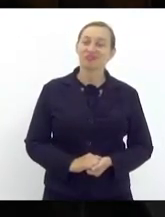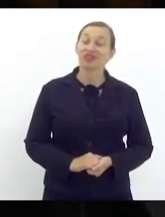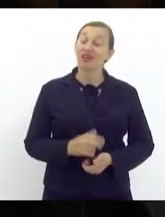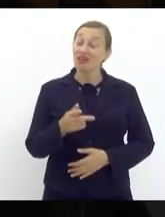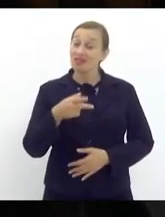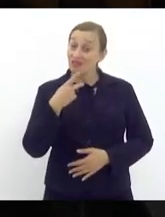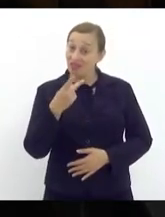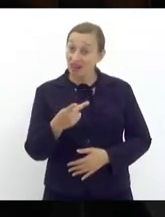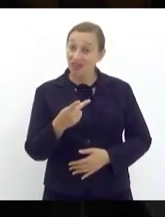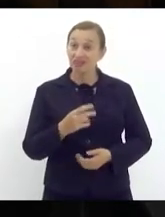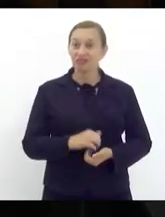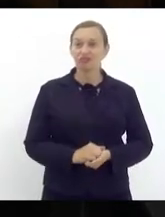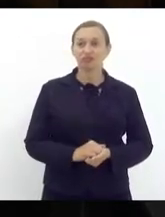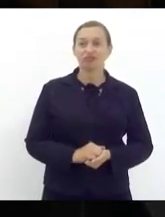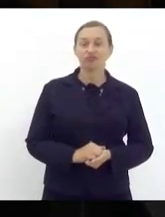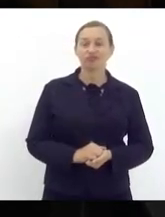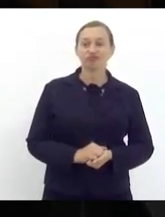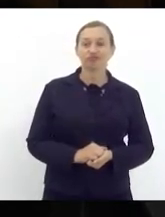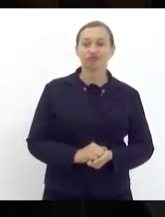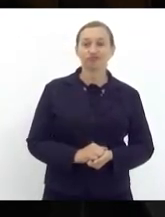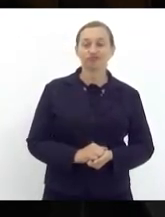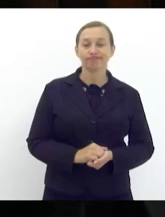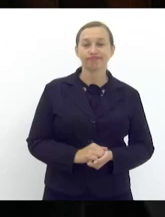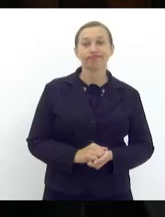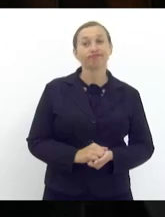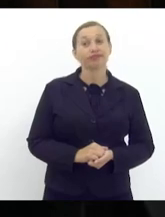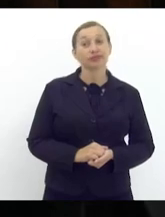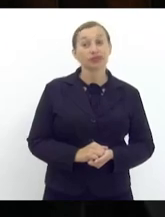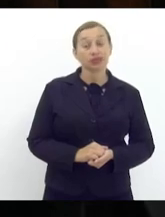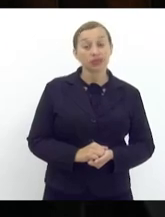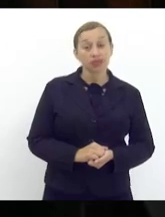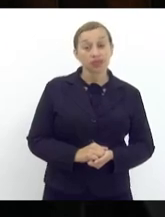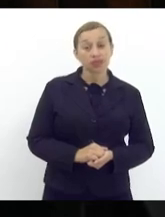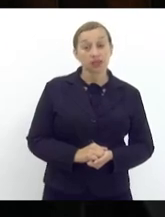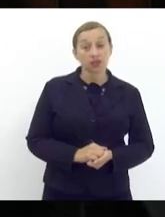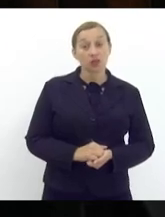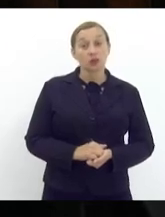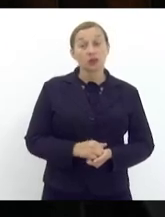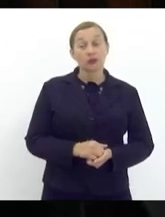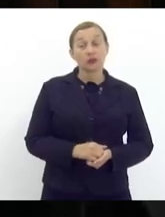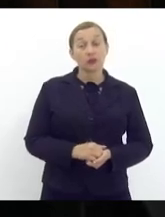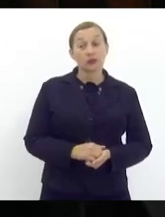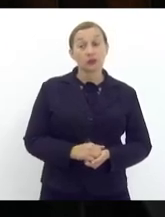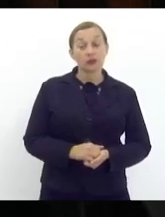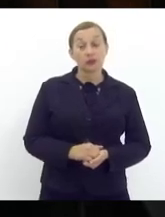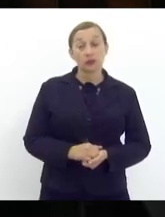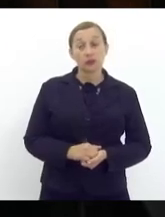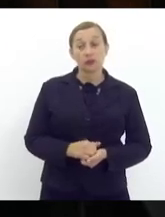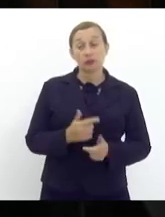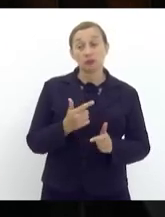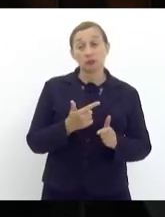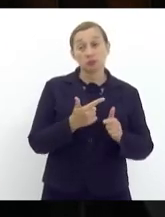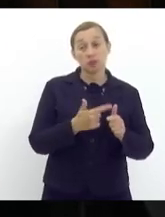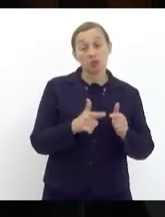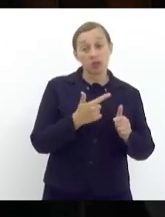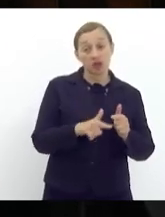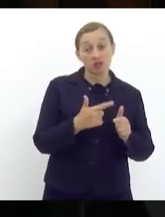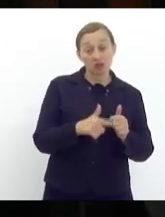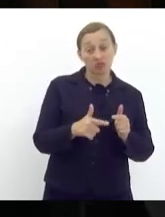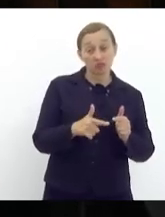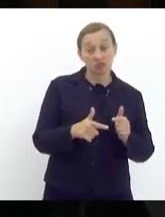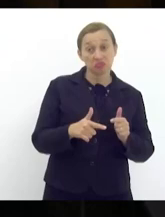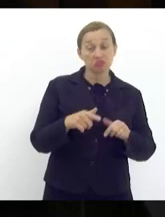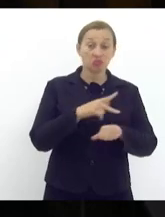falar sobre o caos que está virando o nosso país, o Rio de